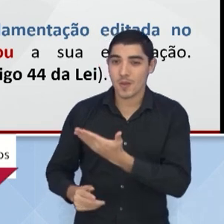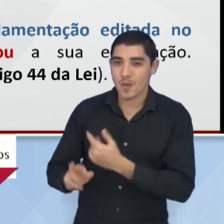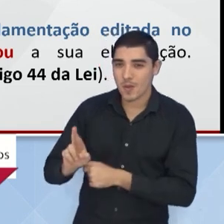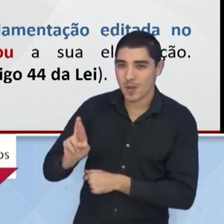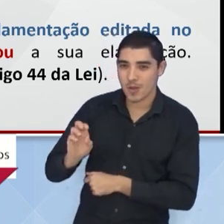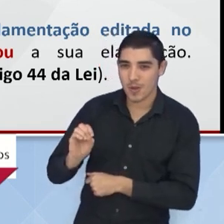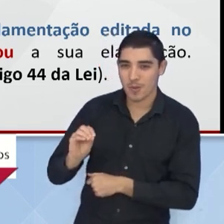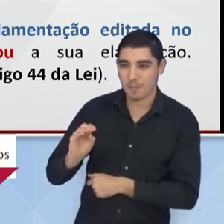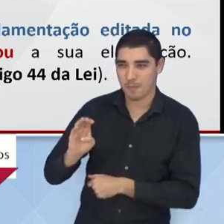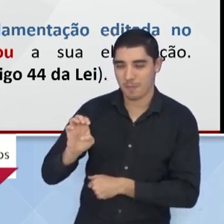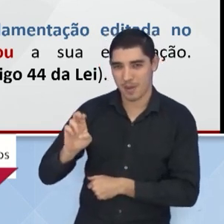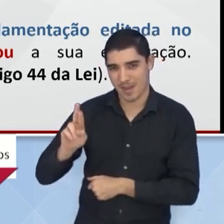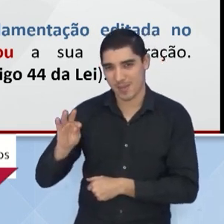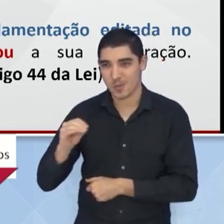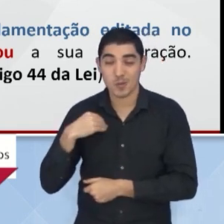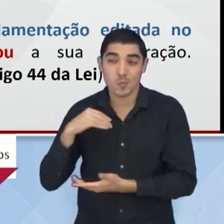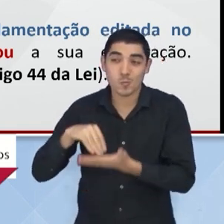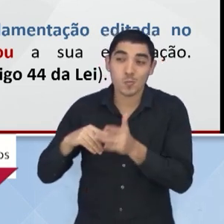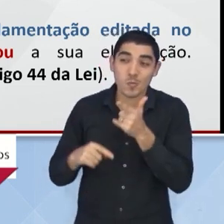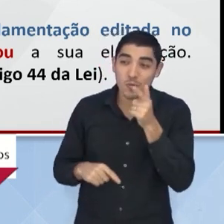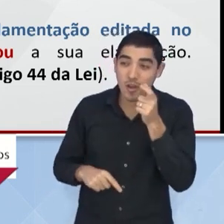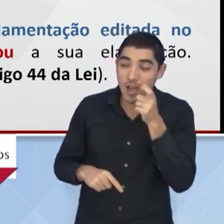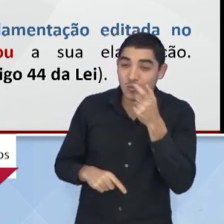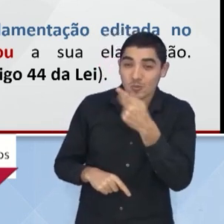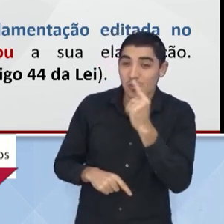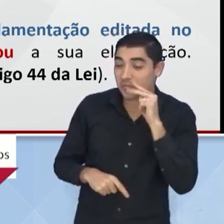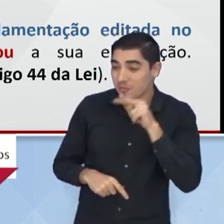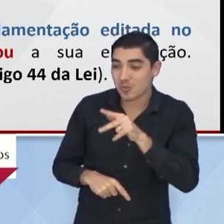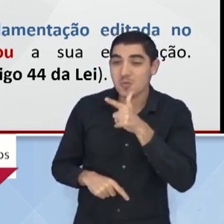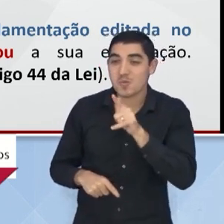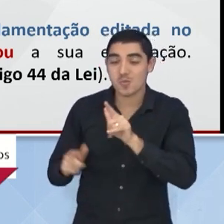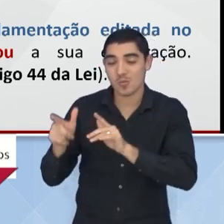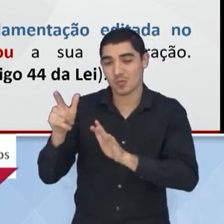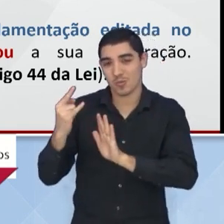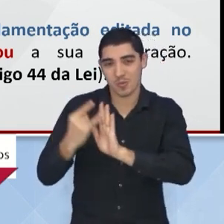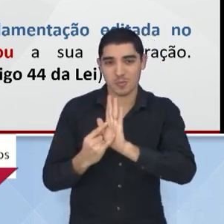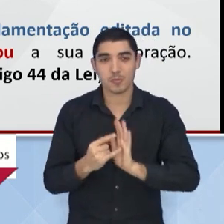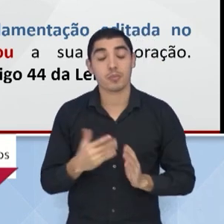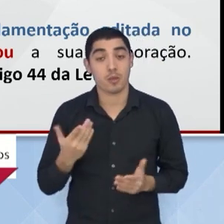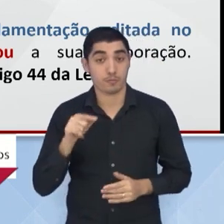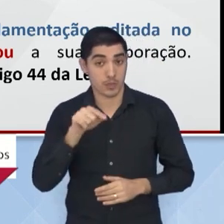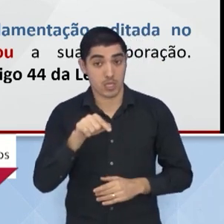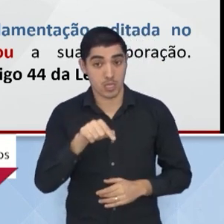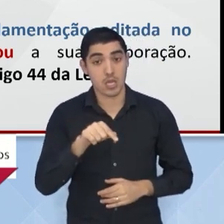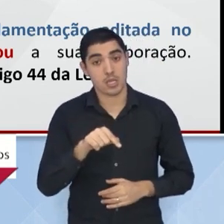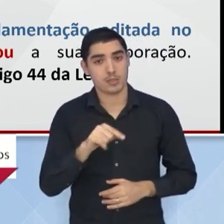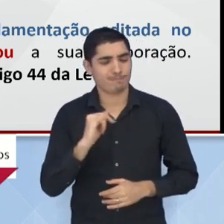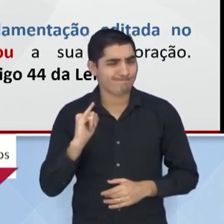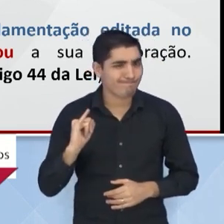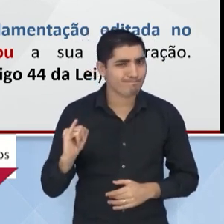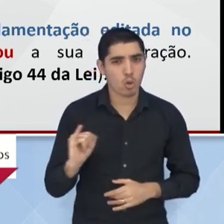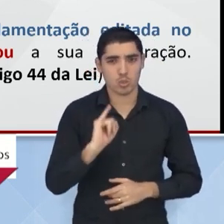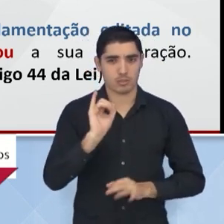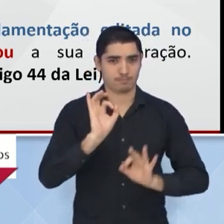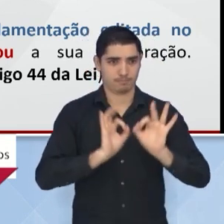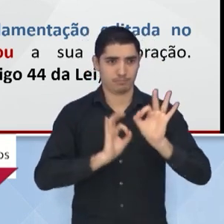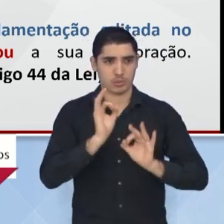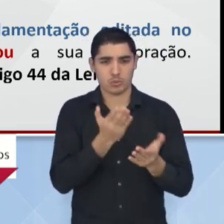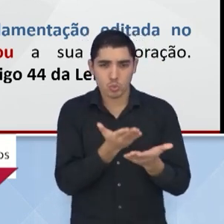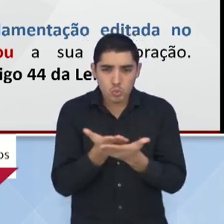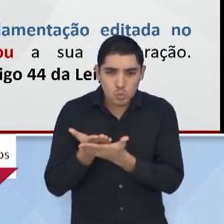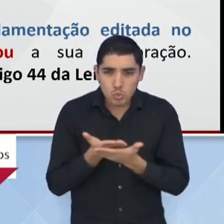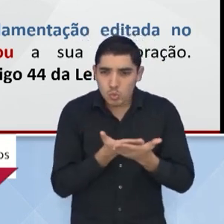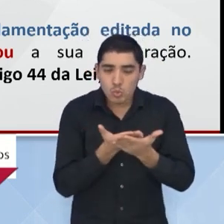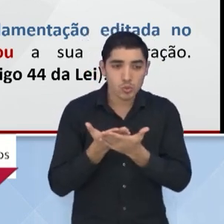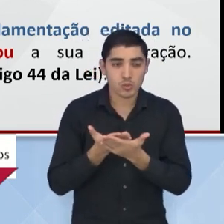acabei não olhando eh o estudo técnico preliminar é uma ferramenta importantíssima e eu peço atenção para esse ponto porque ele vai resolver